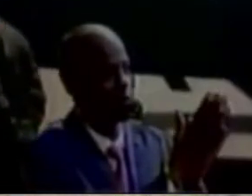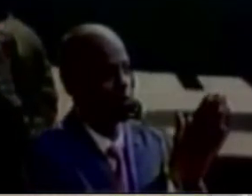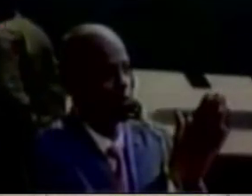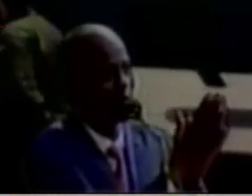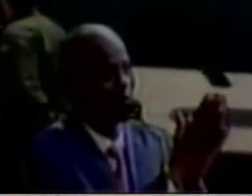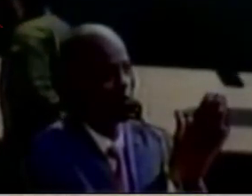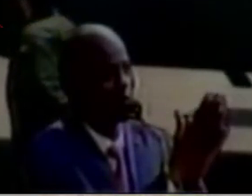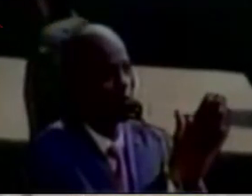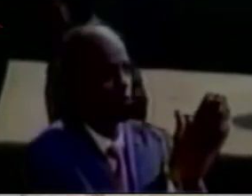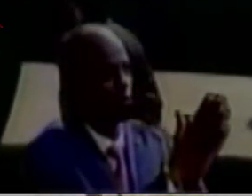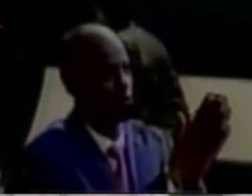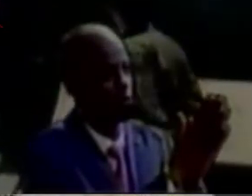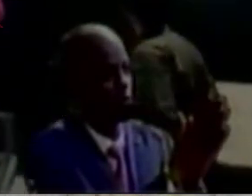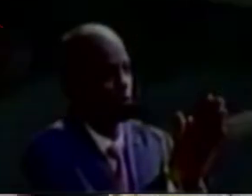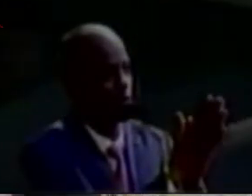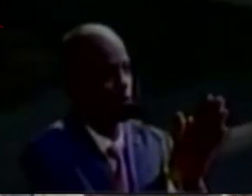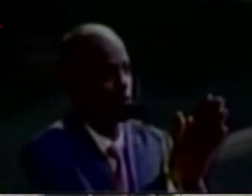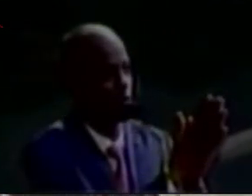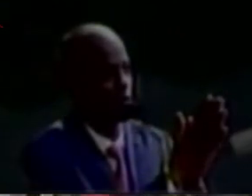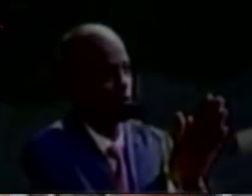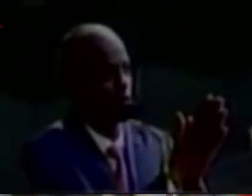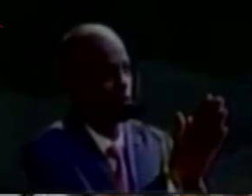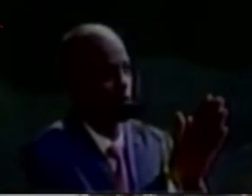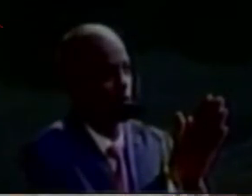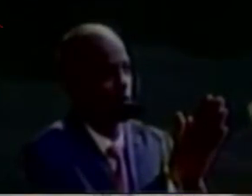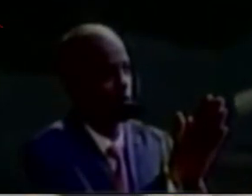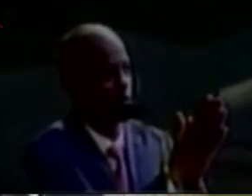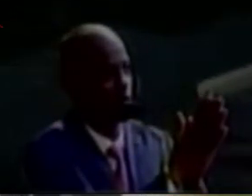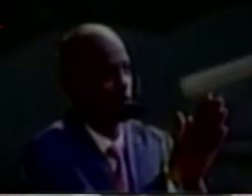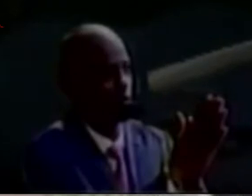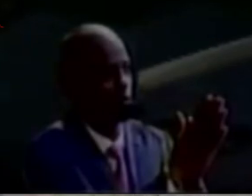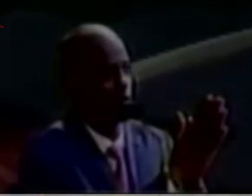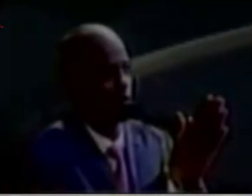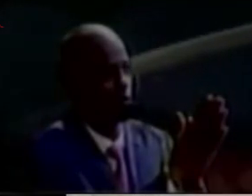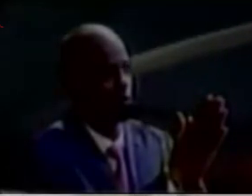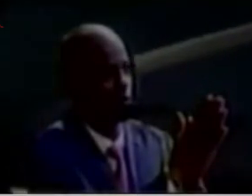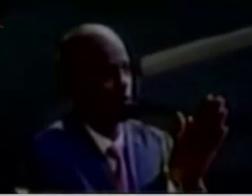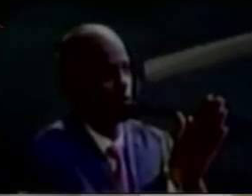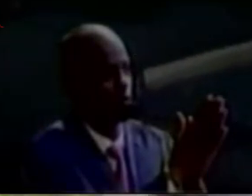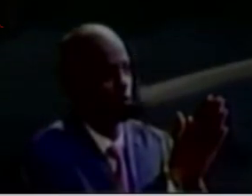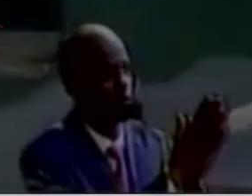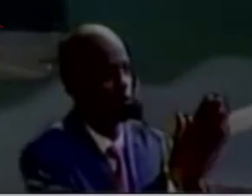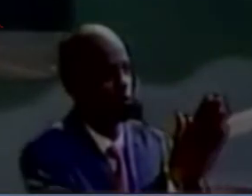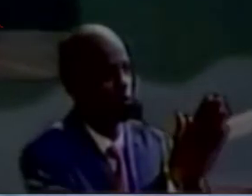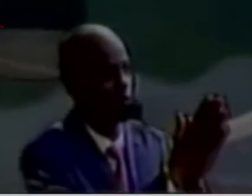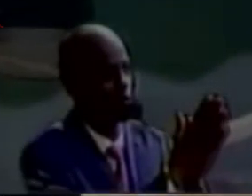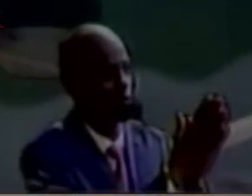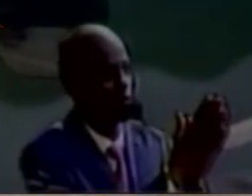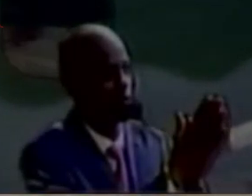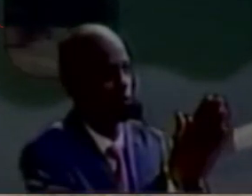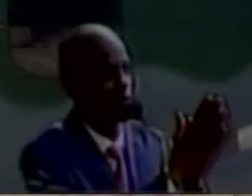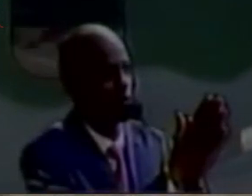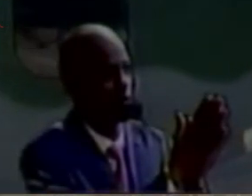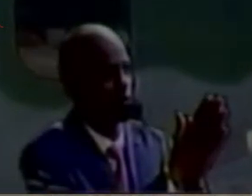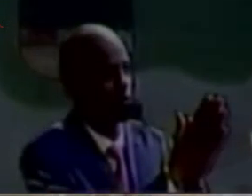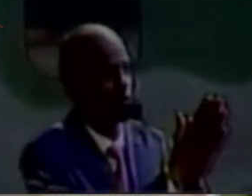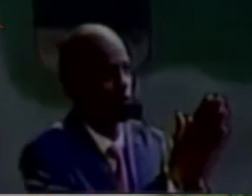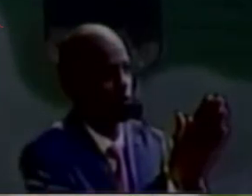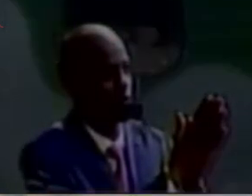No sul. Estamos trazendo também material de saúde, medicamentos e equipamentos para fazer os